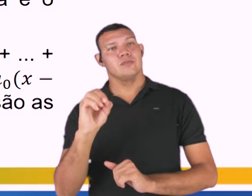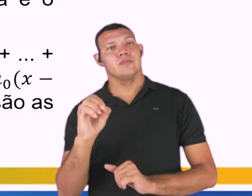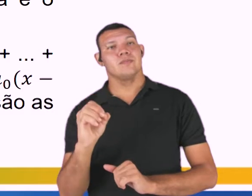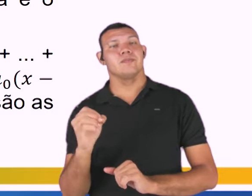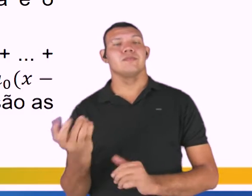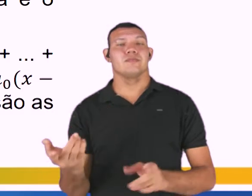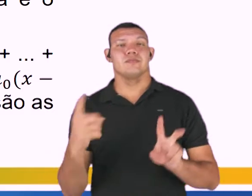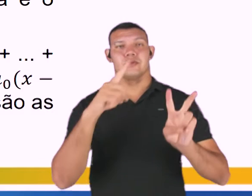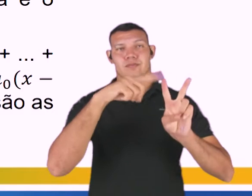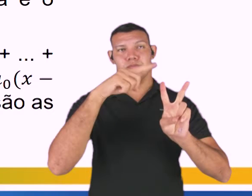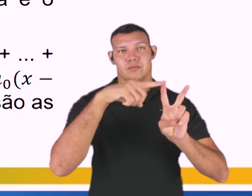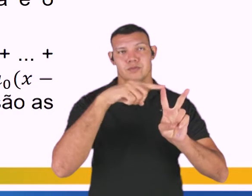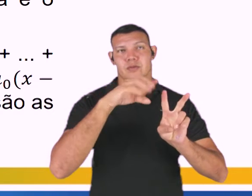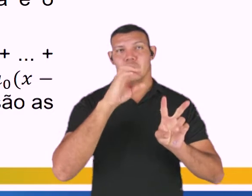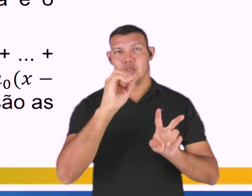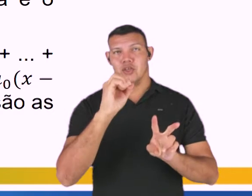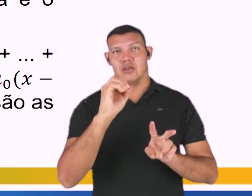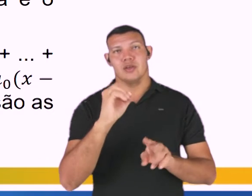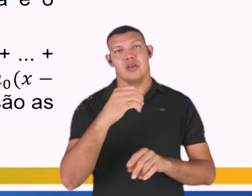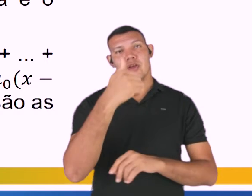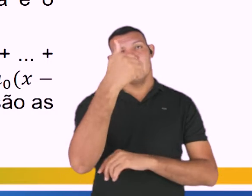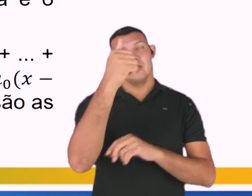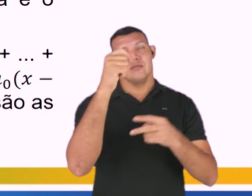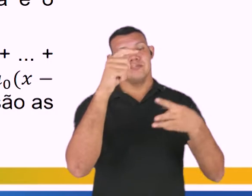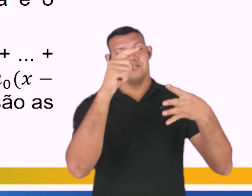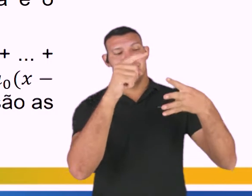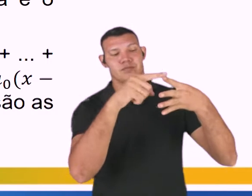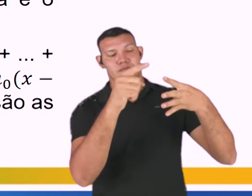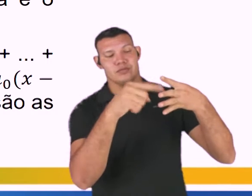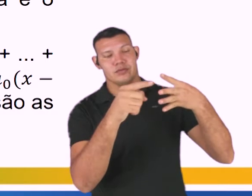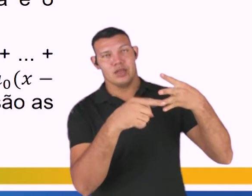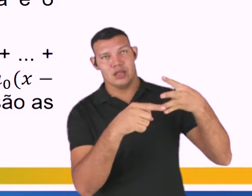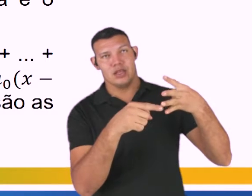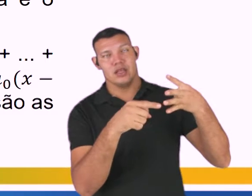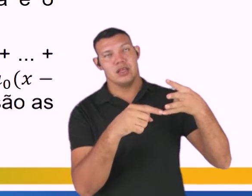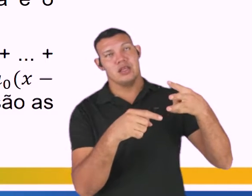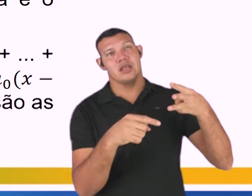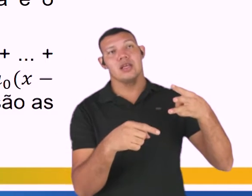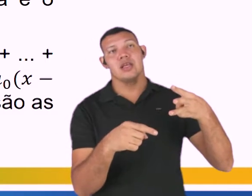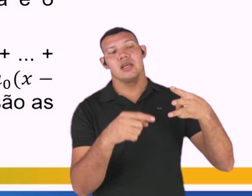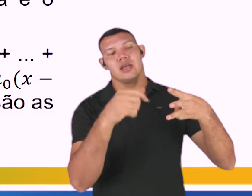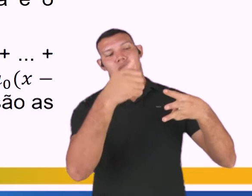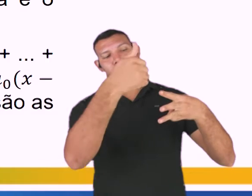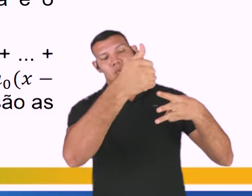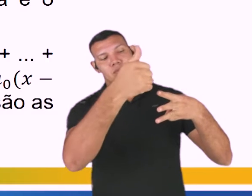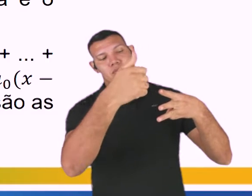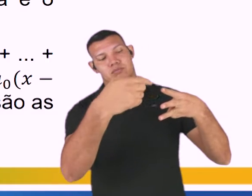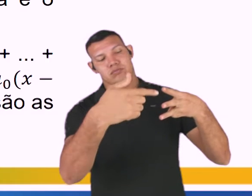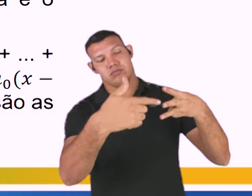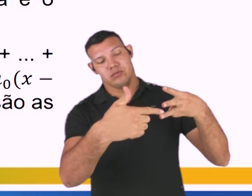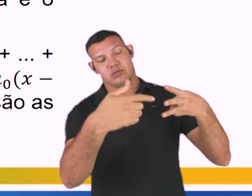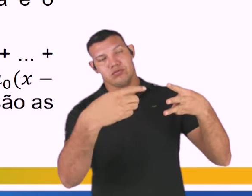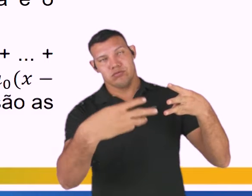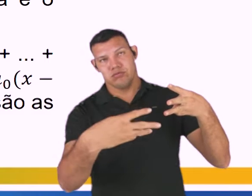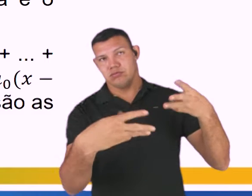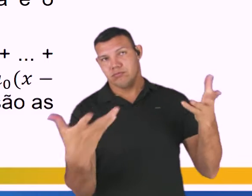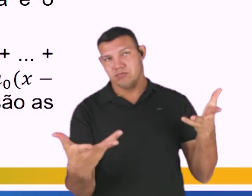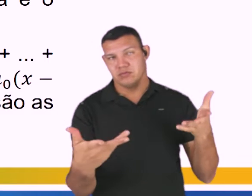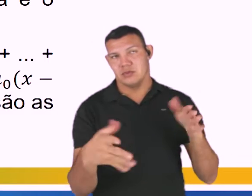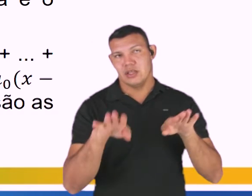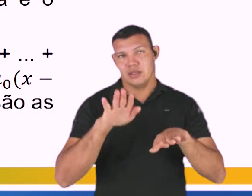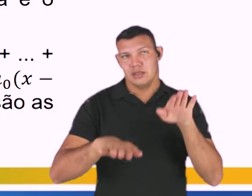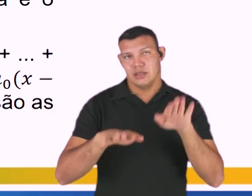seja, nós vamos ter a raiz 1, 2, 3 e Rn. Isso dependendo do grau